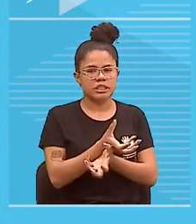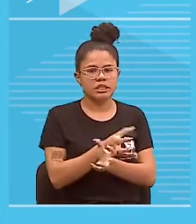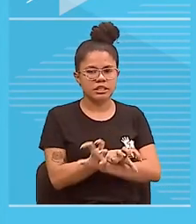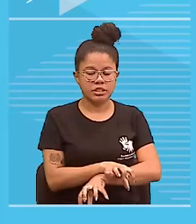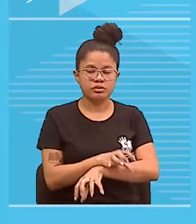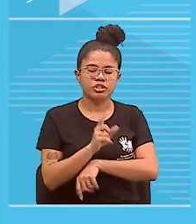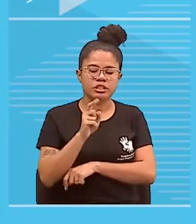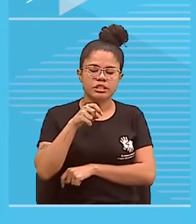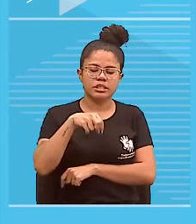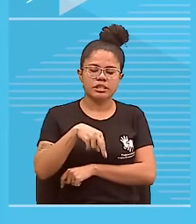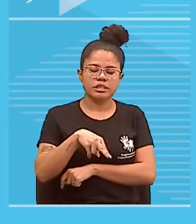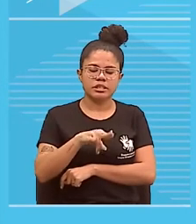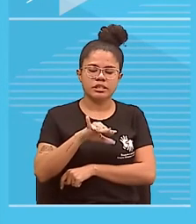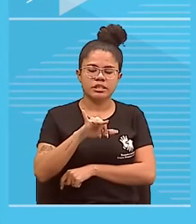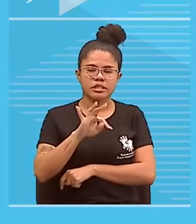quitina